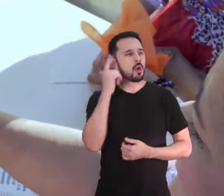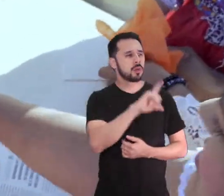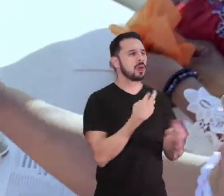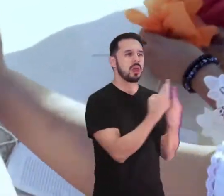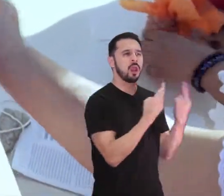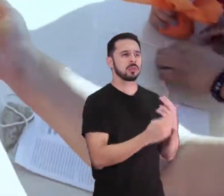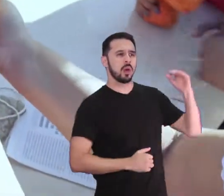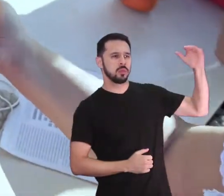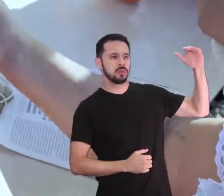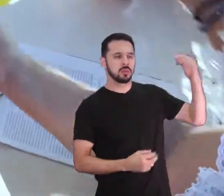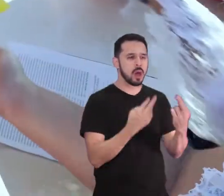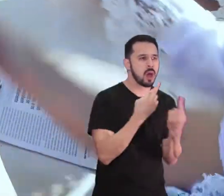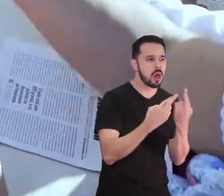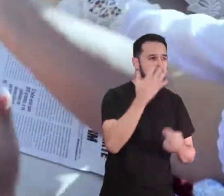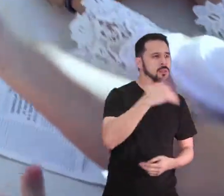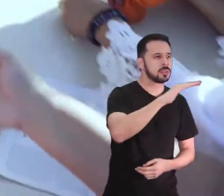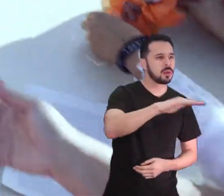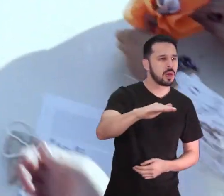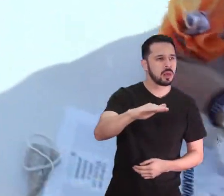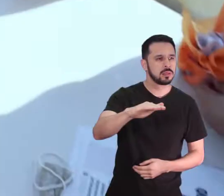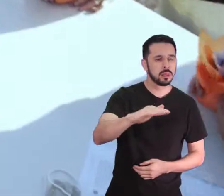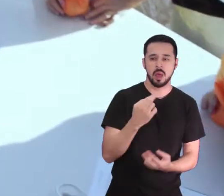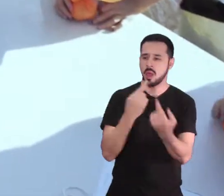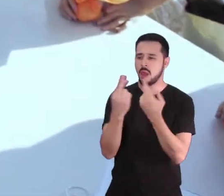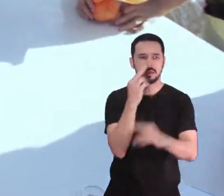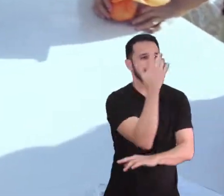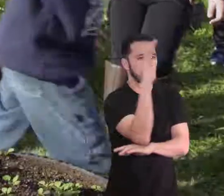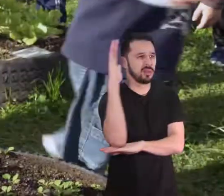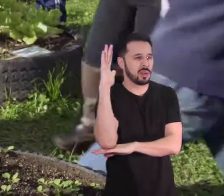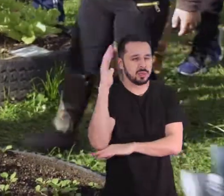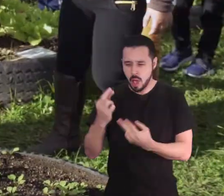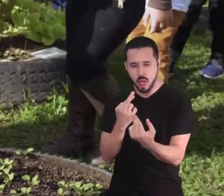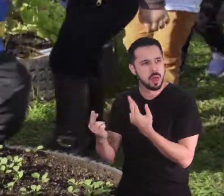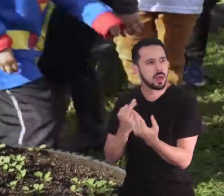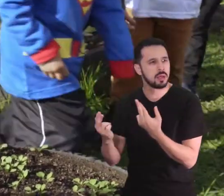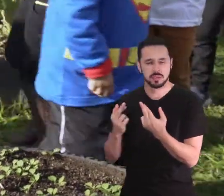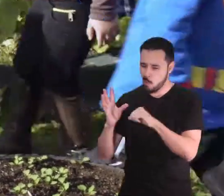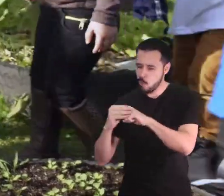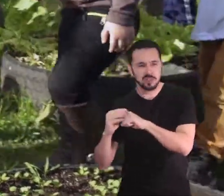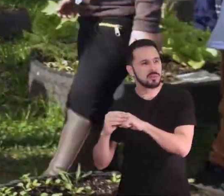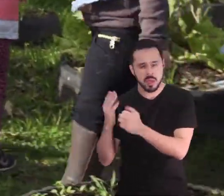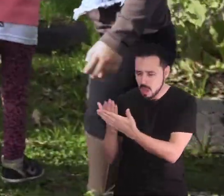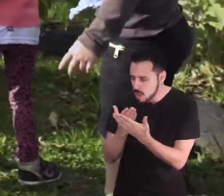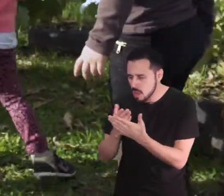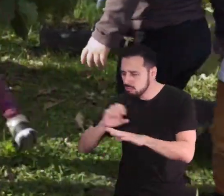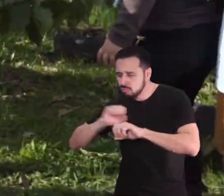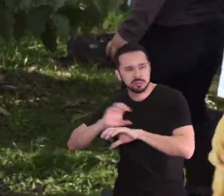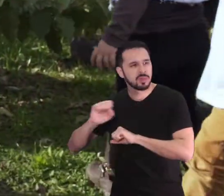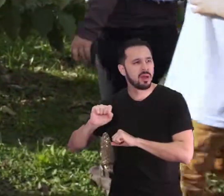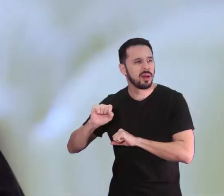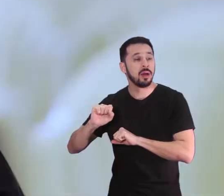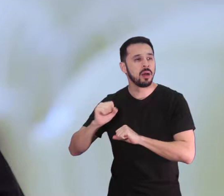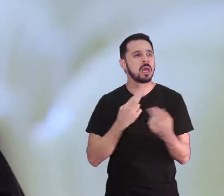se relaciona com o adulto, com as outras crianças, se relaciona com a natureza, com o objeto do